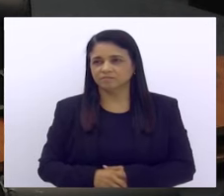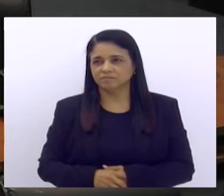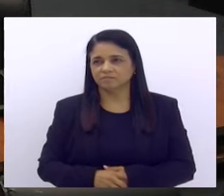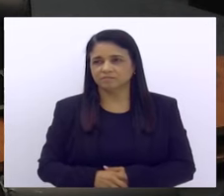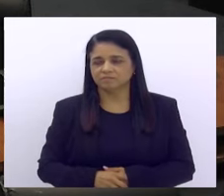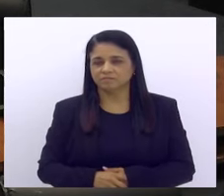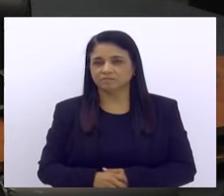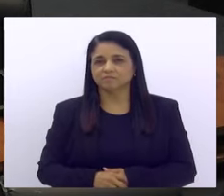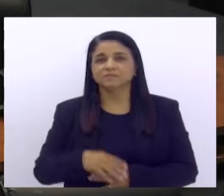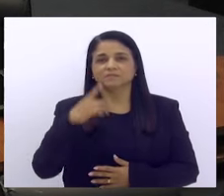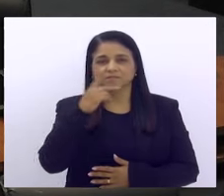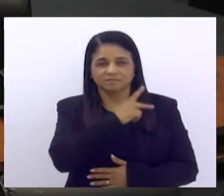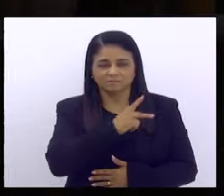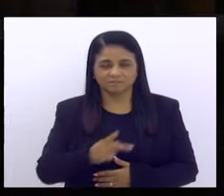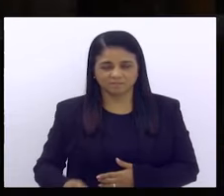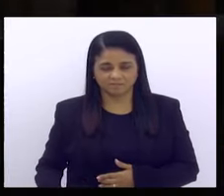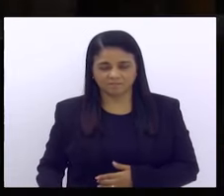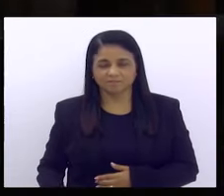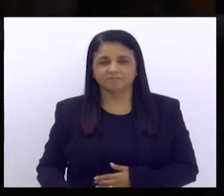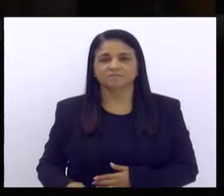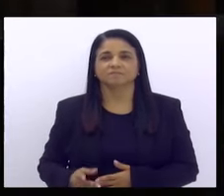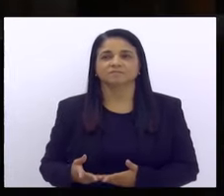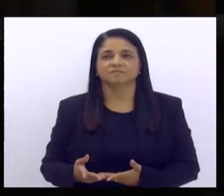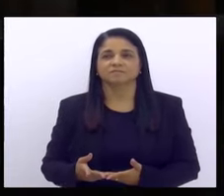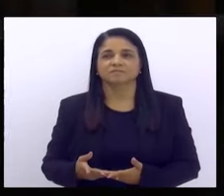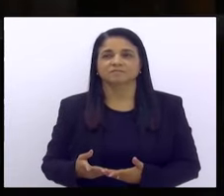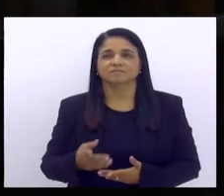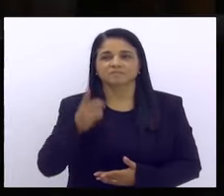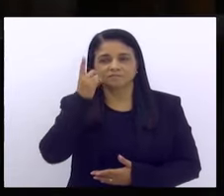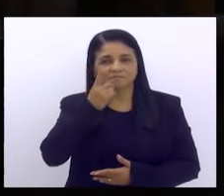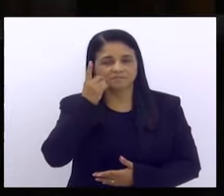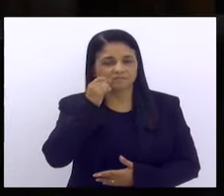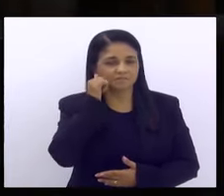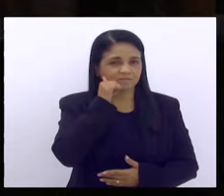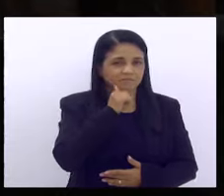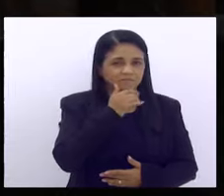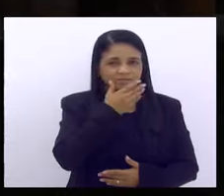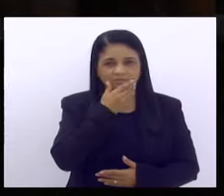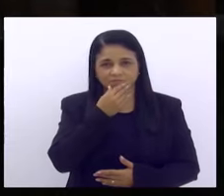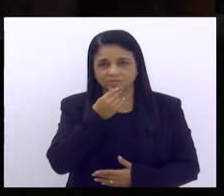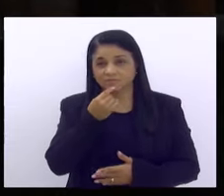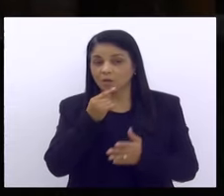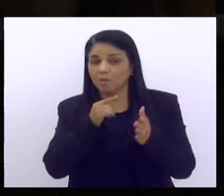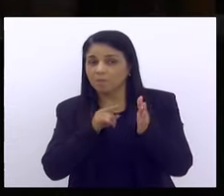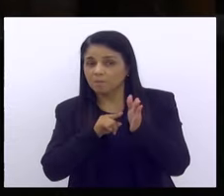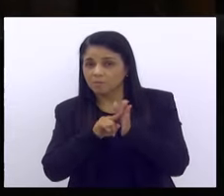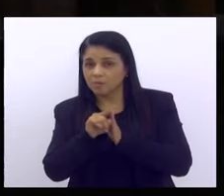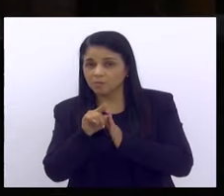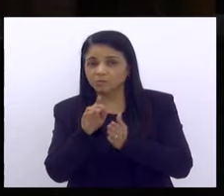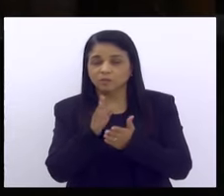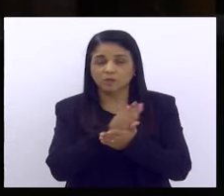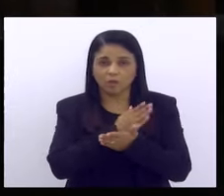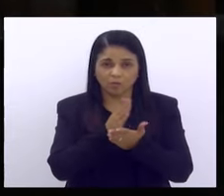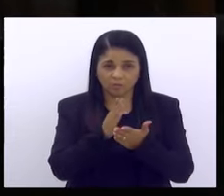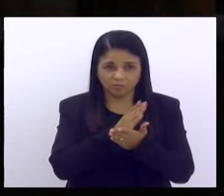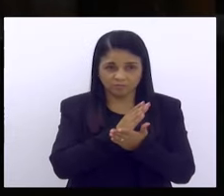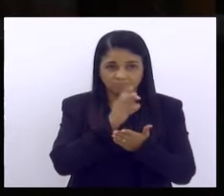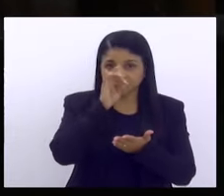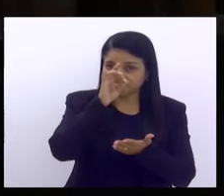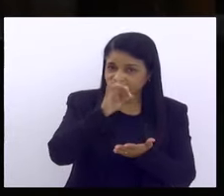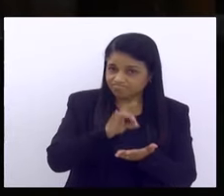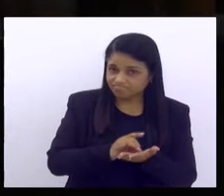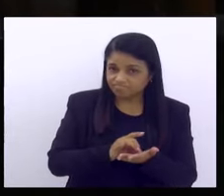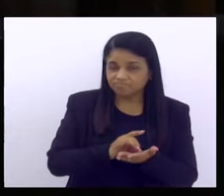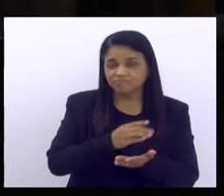Senhor presidente, senhoras deputadas, senhores deputados, algumas perguntas sinceras para o